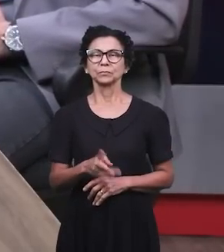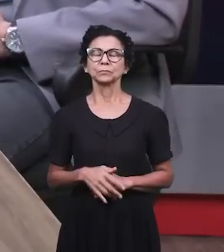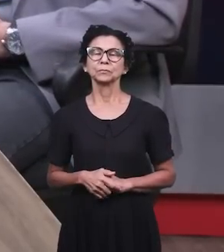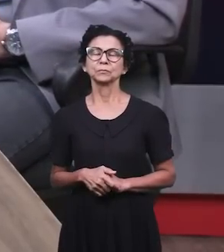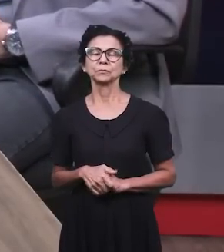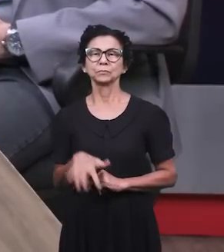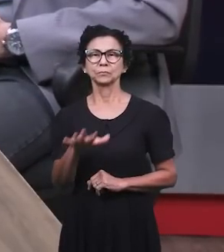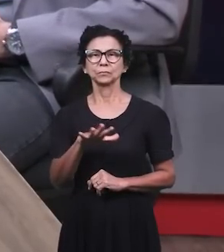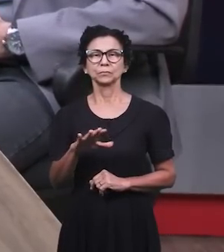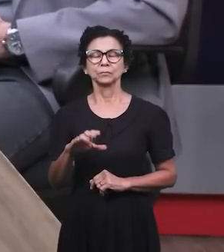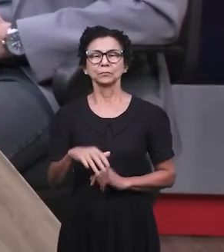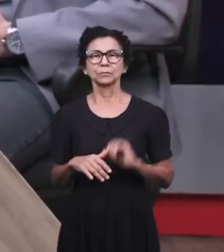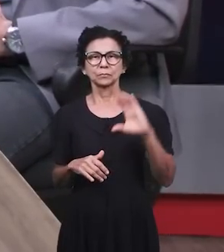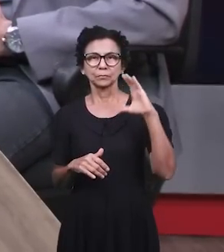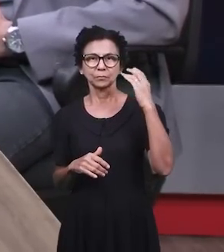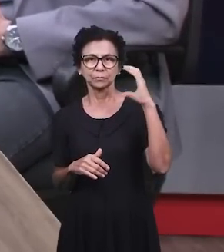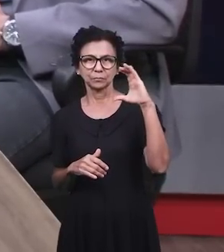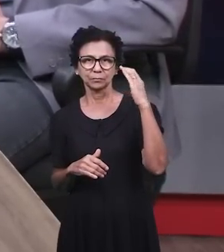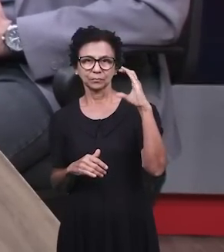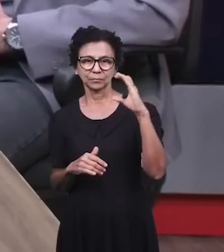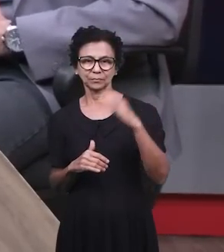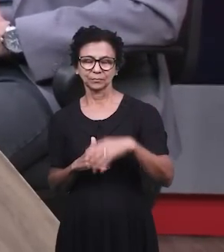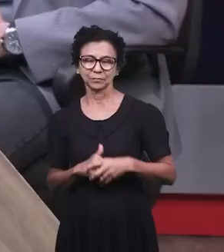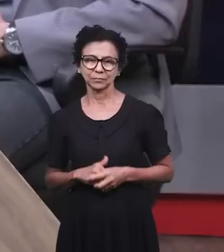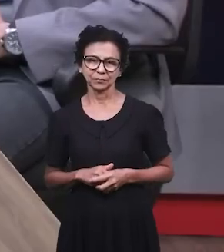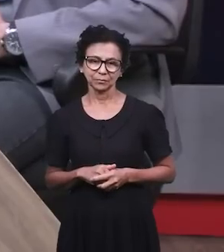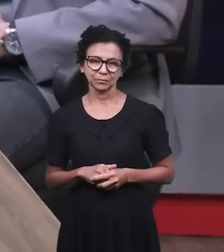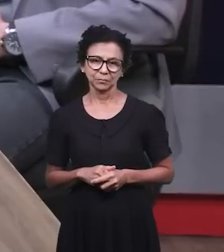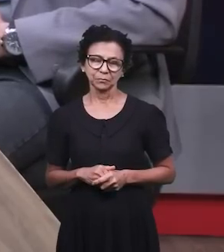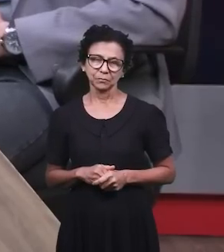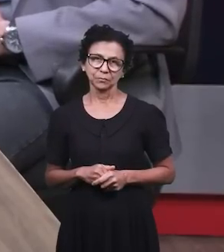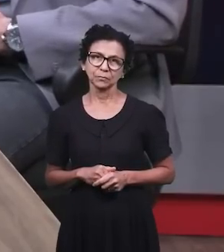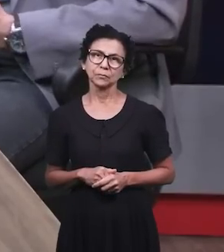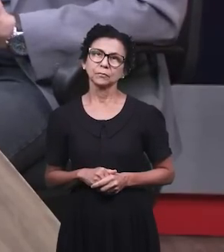gente entrar mais no aspecto profético,